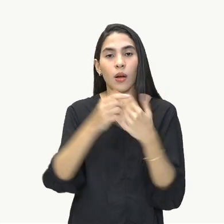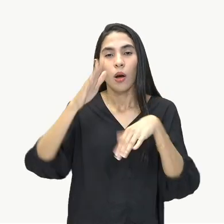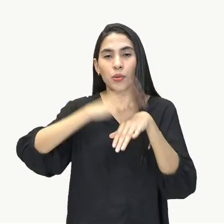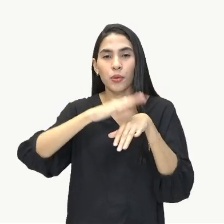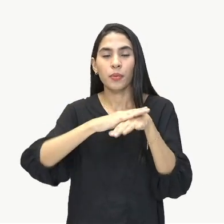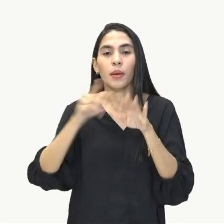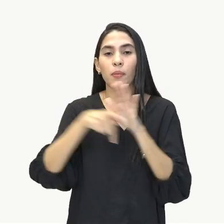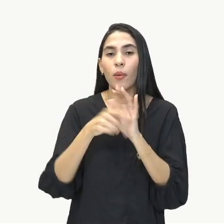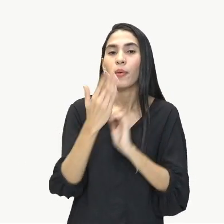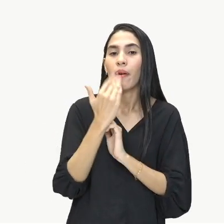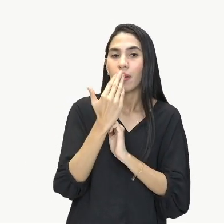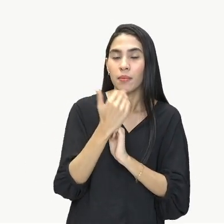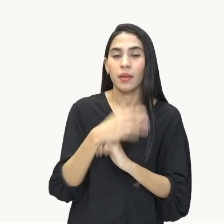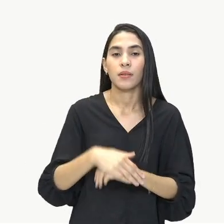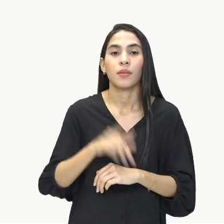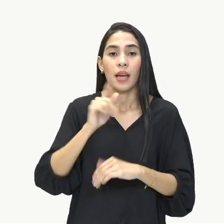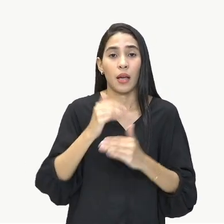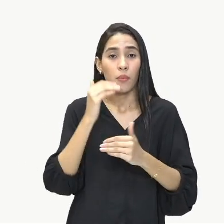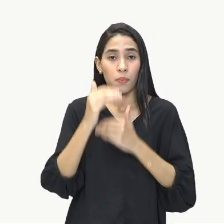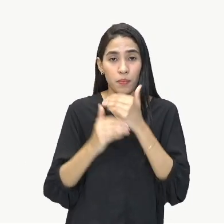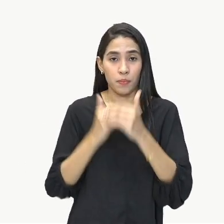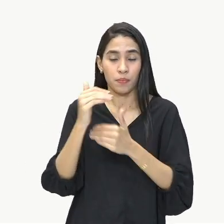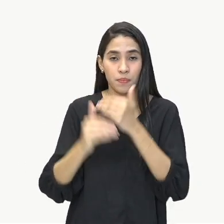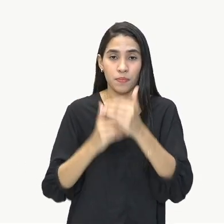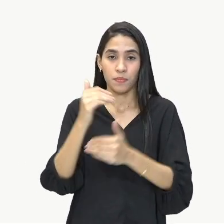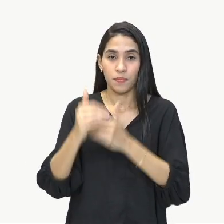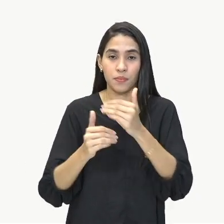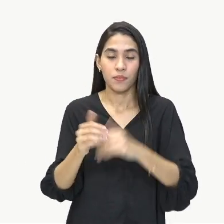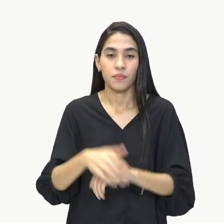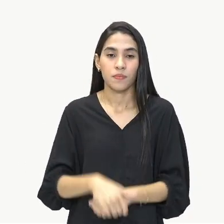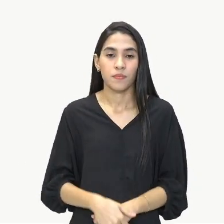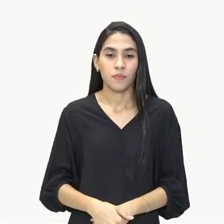alimento. Esse aqui é um processo